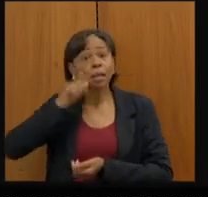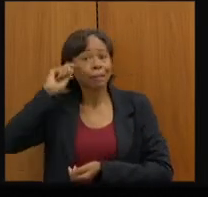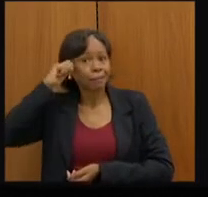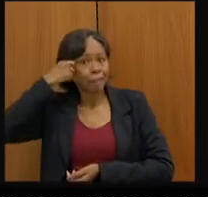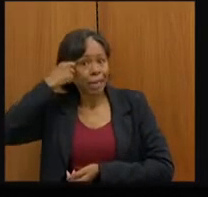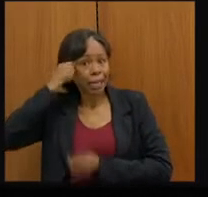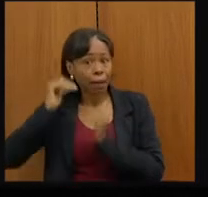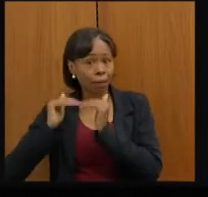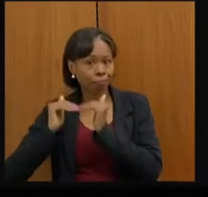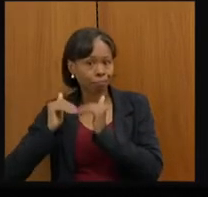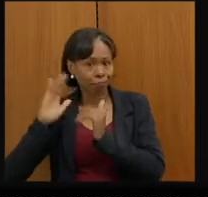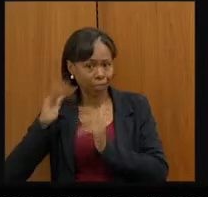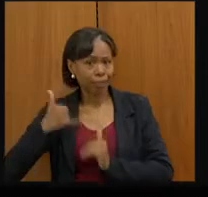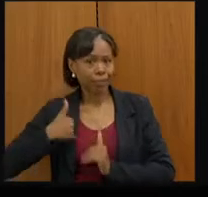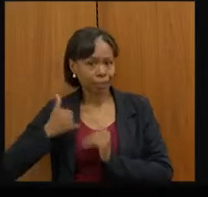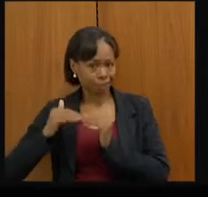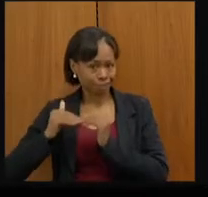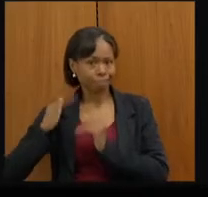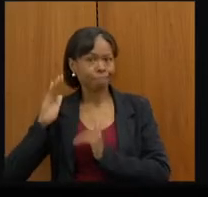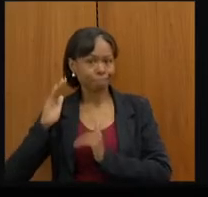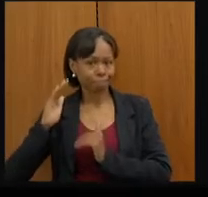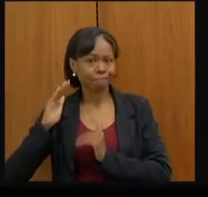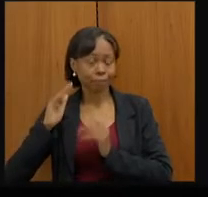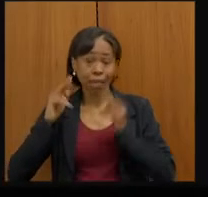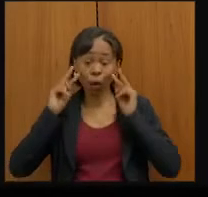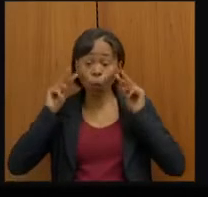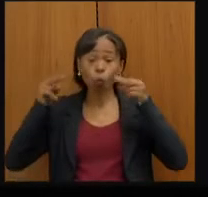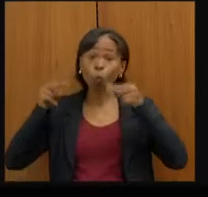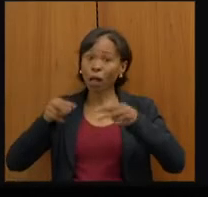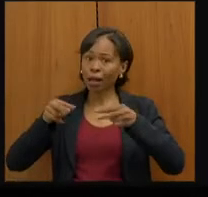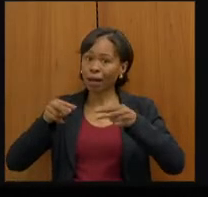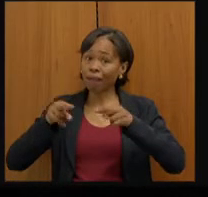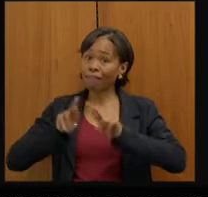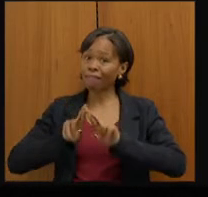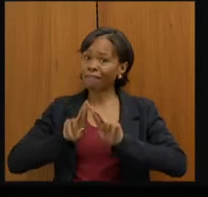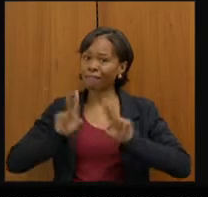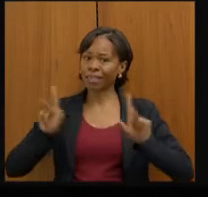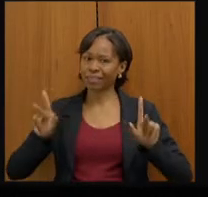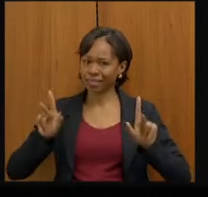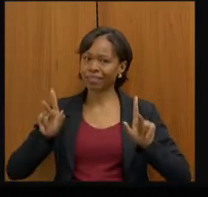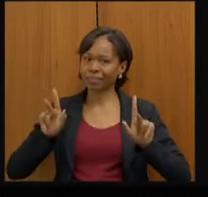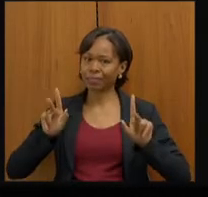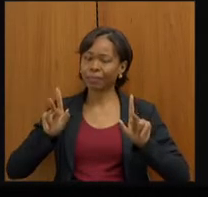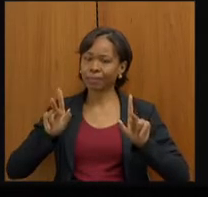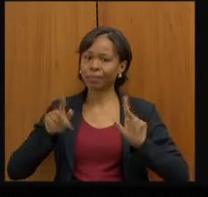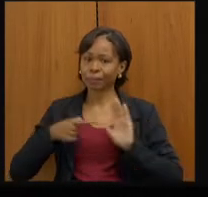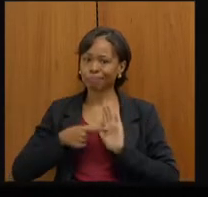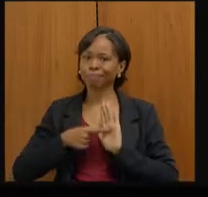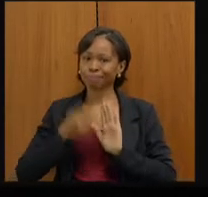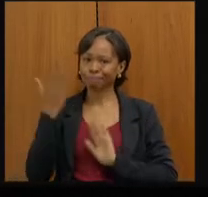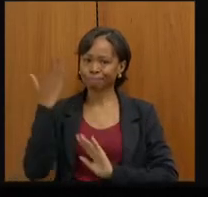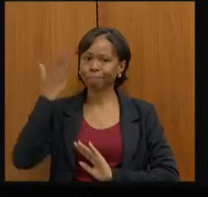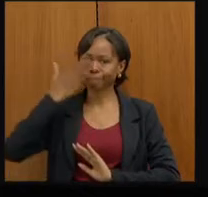e tão um ponto que determina um olhar diferenciado para esta realidade